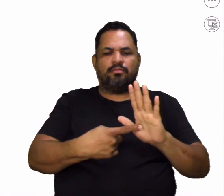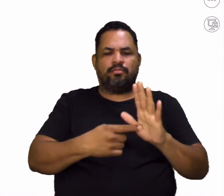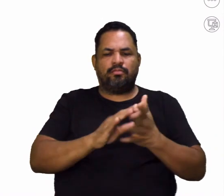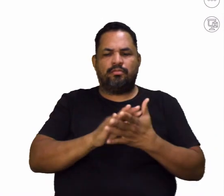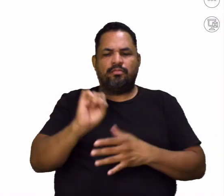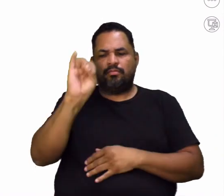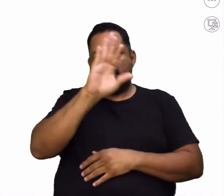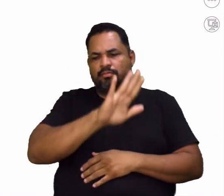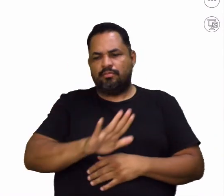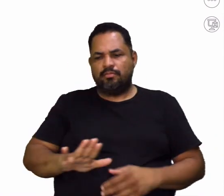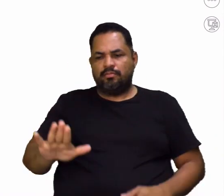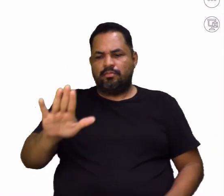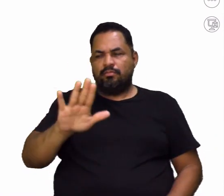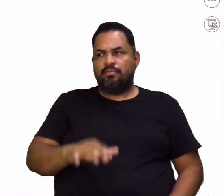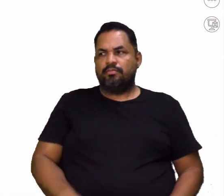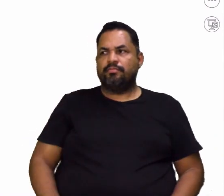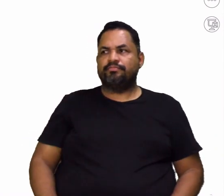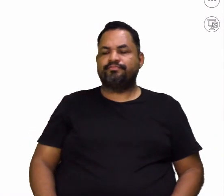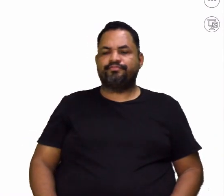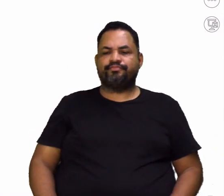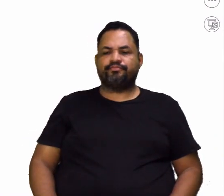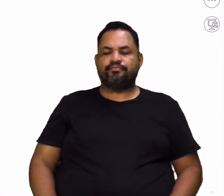as imagens